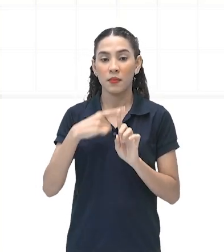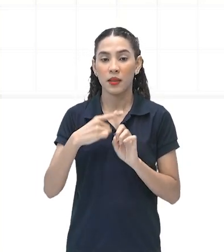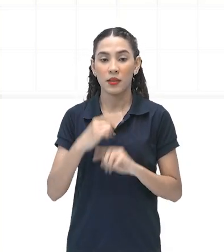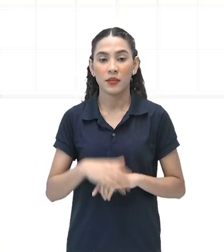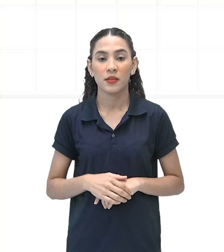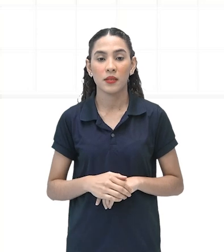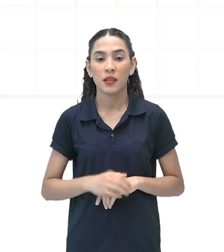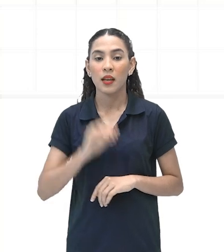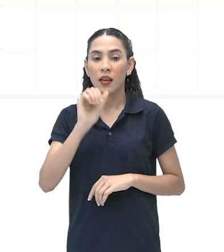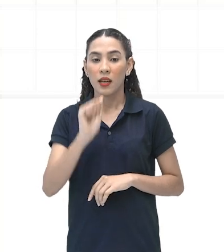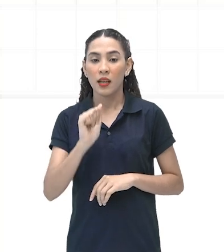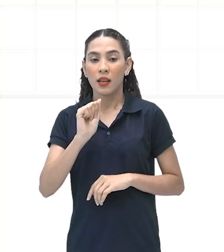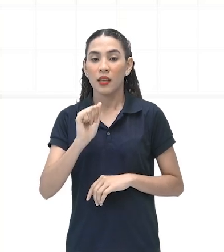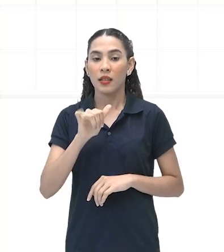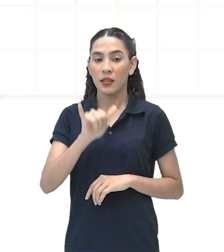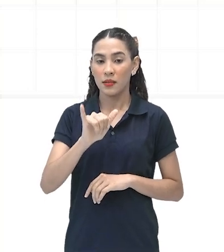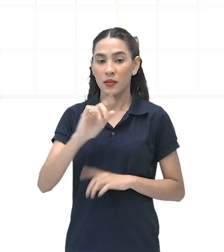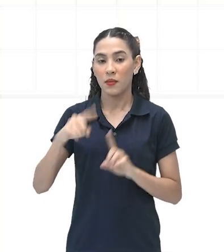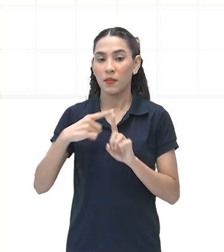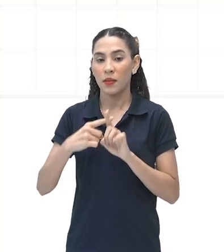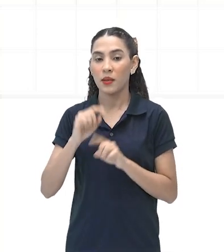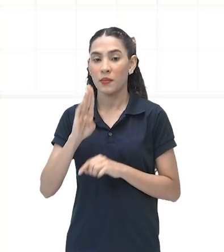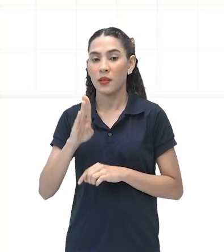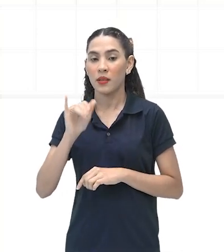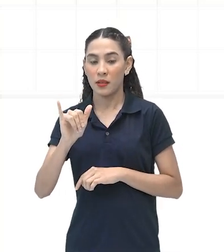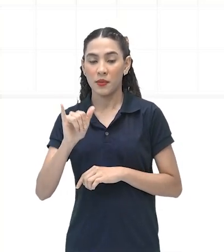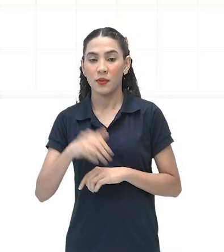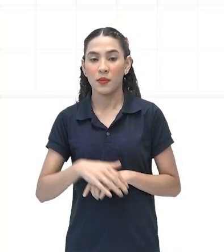mais AY mais BY.